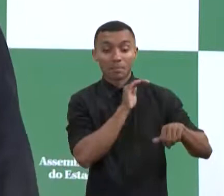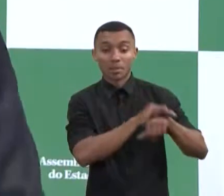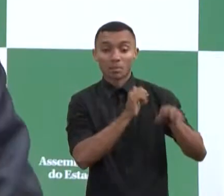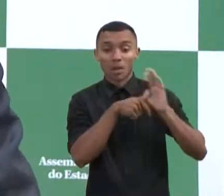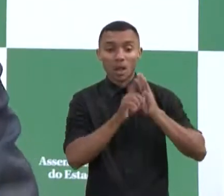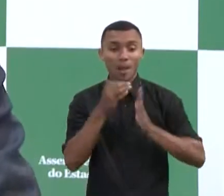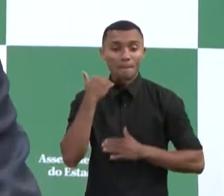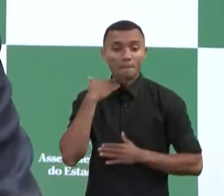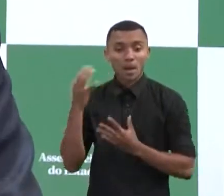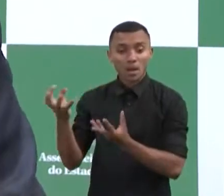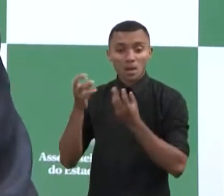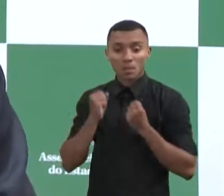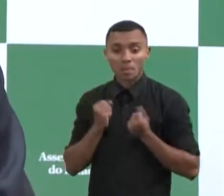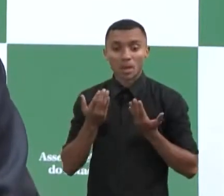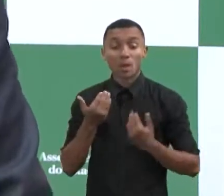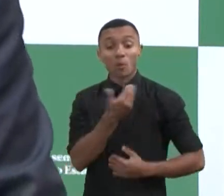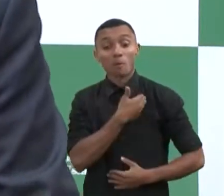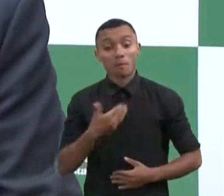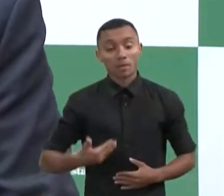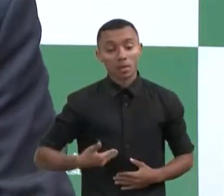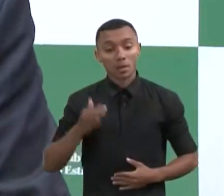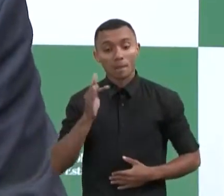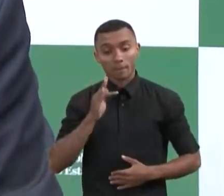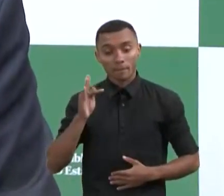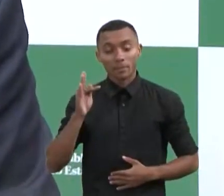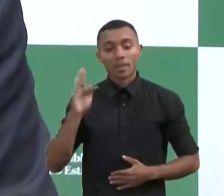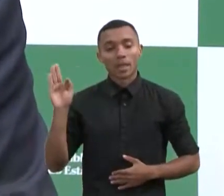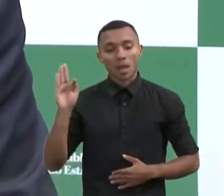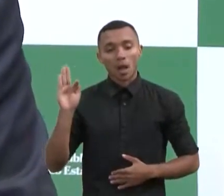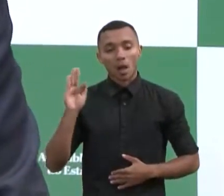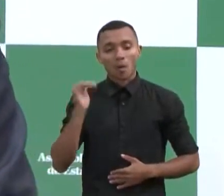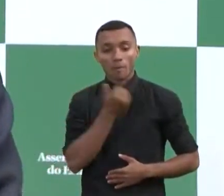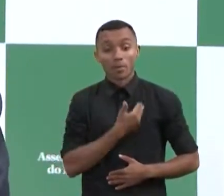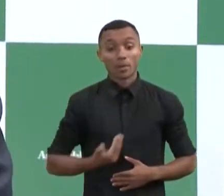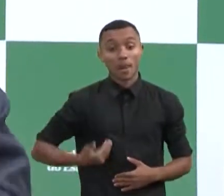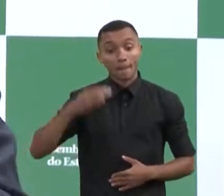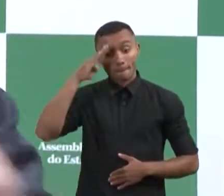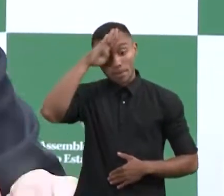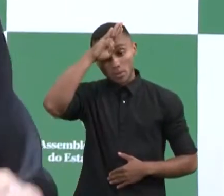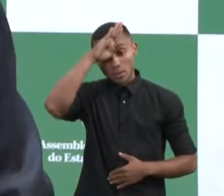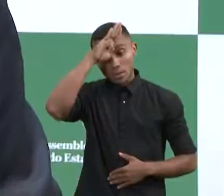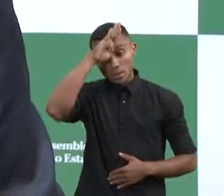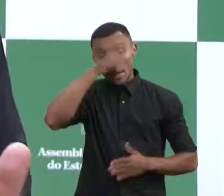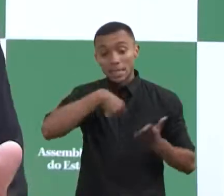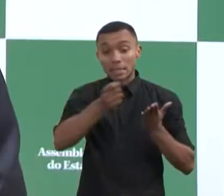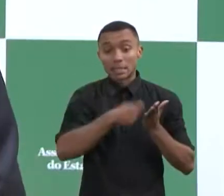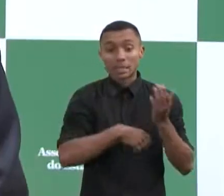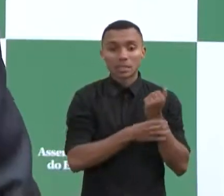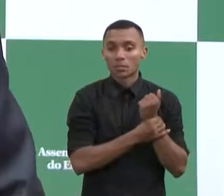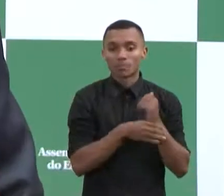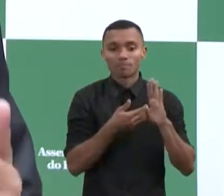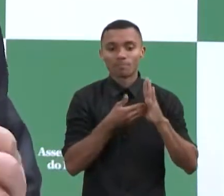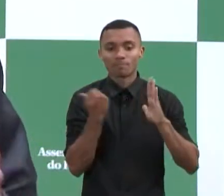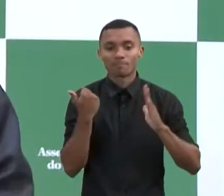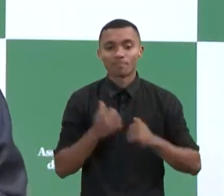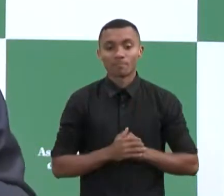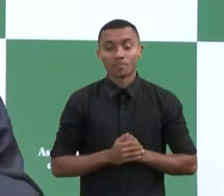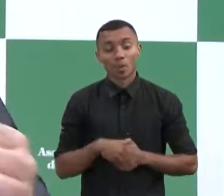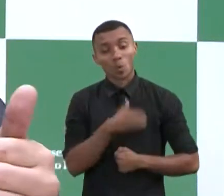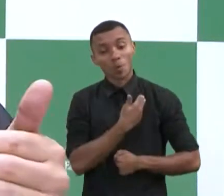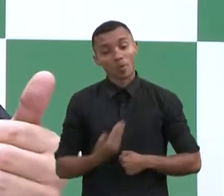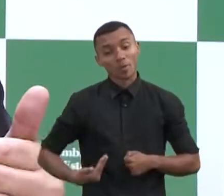banco. O governo Bolsonaro assinou um projeto para tirar essa garantia. Na prática, o governo, em vez de